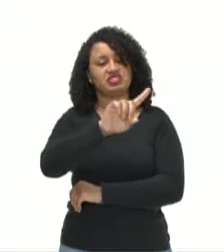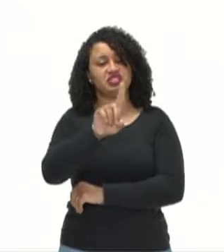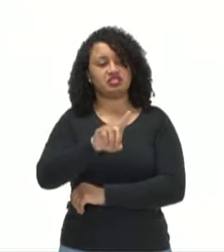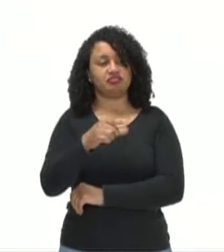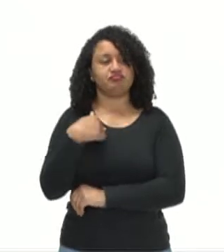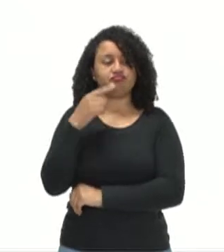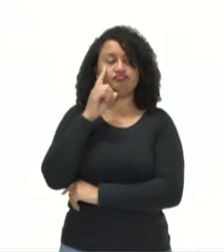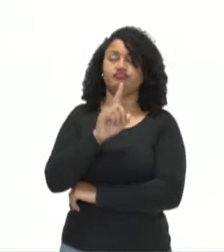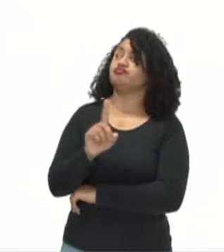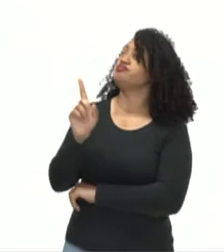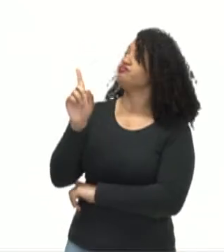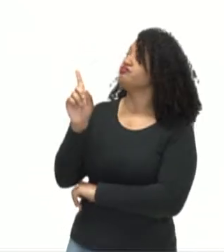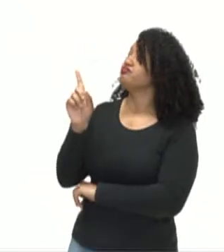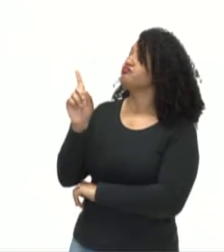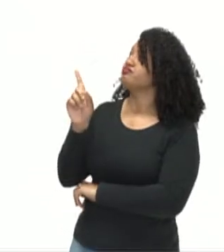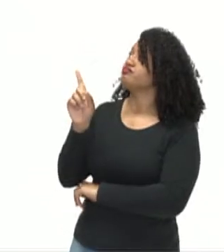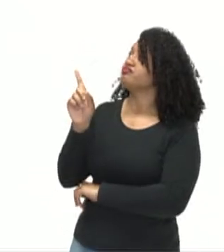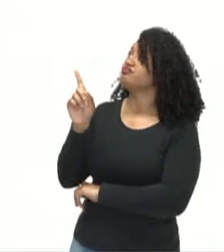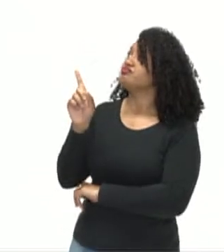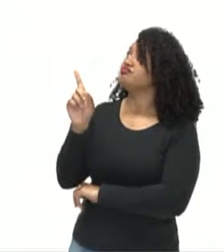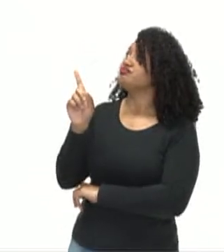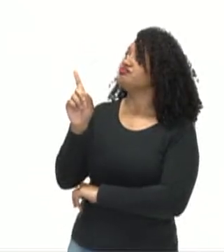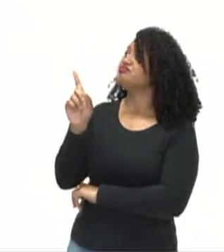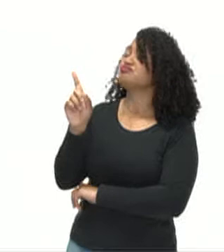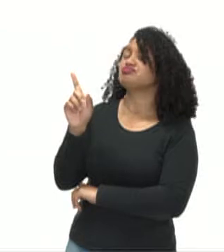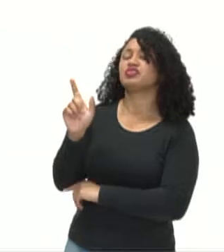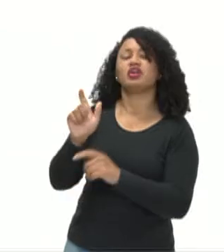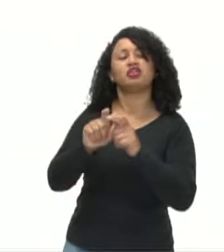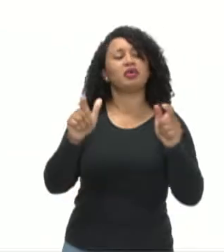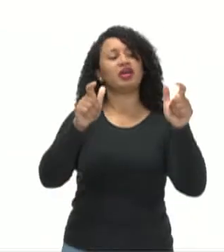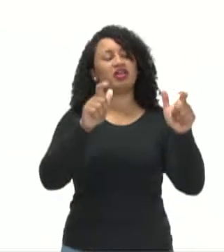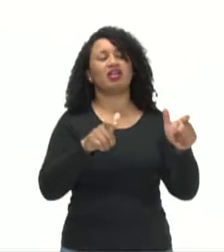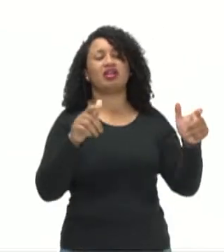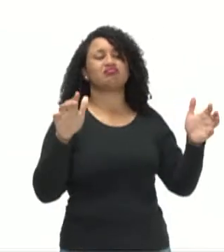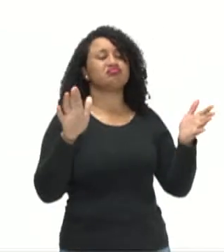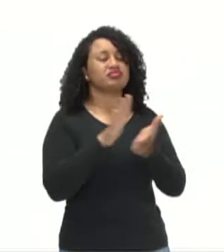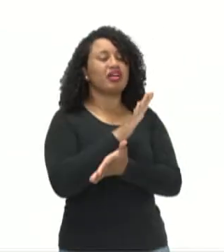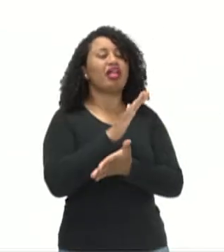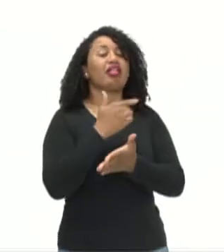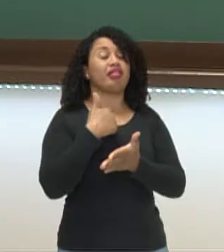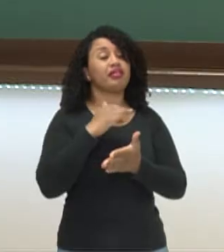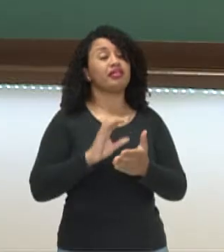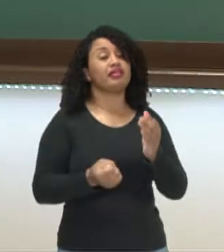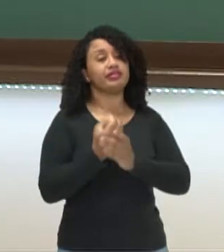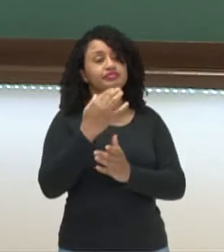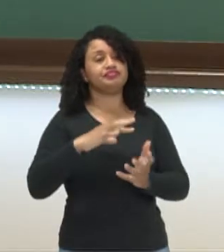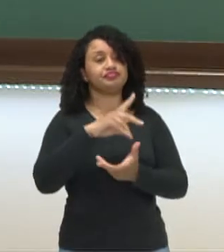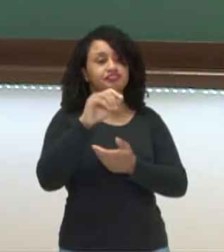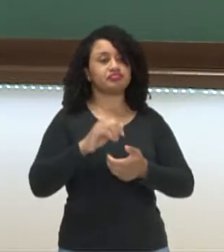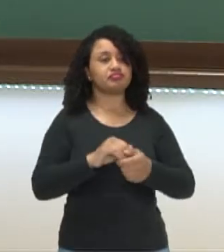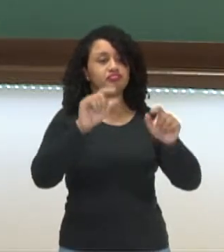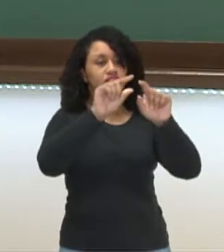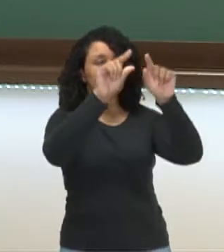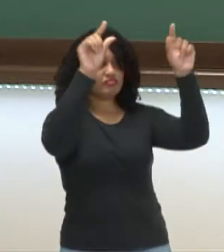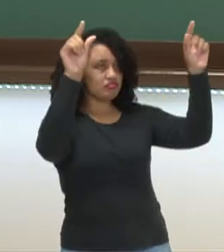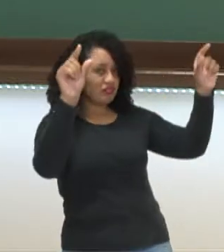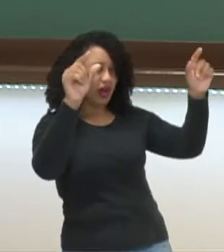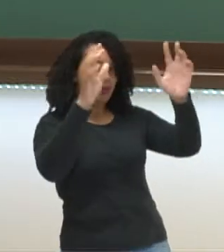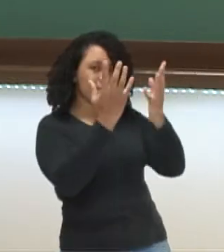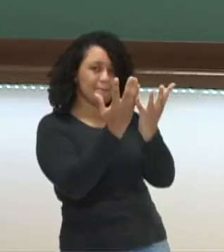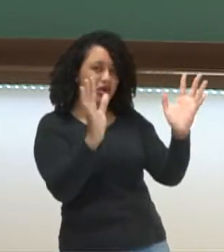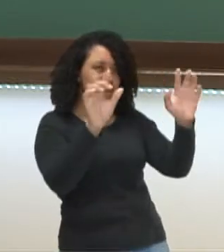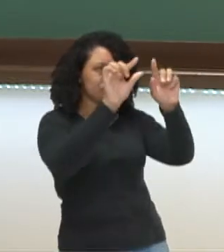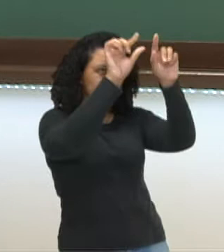criado no planeta Terra. Na sua placa de entrada está escrito a seguinte frase: o trabalho liberta. Esse campo foi